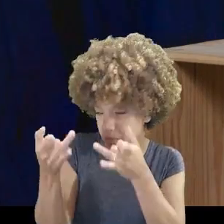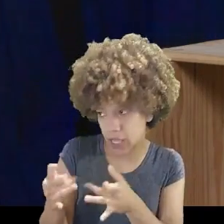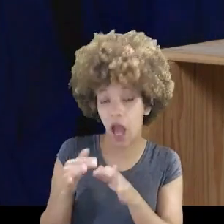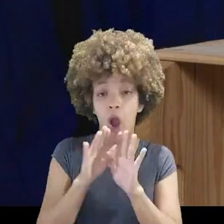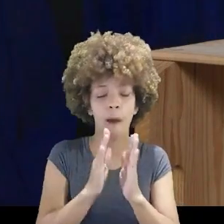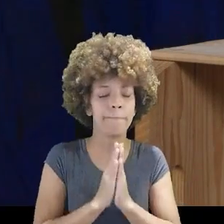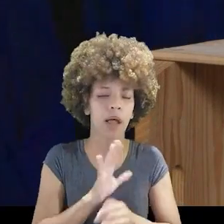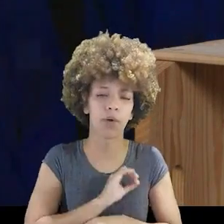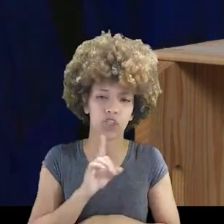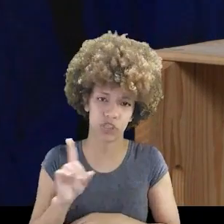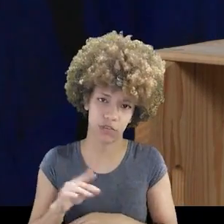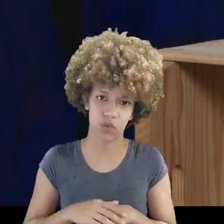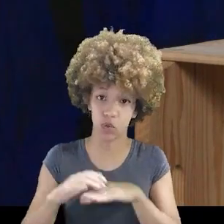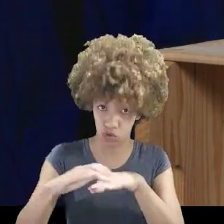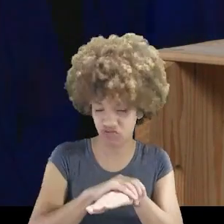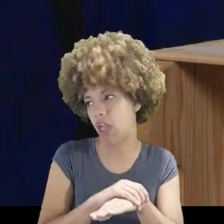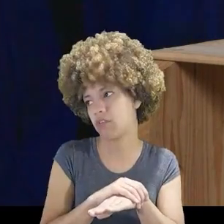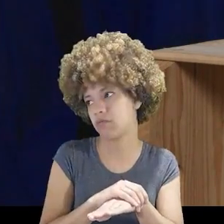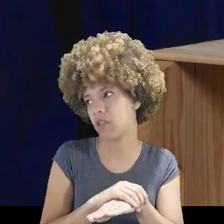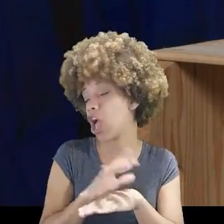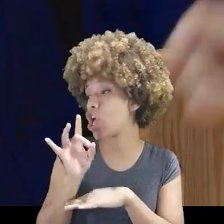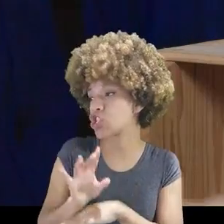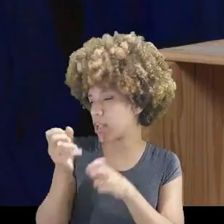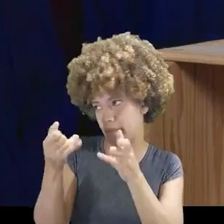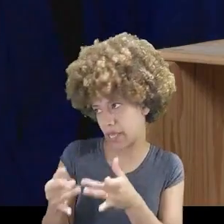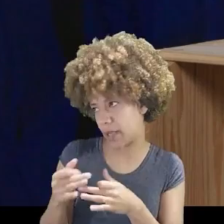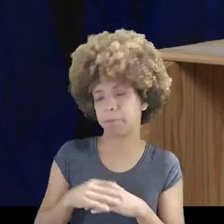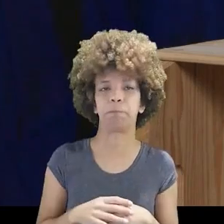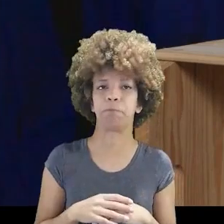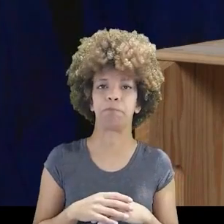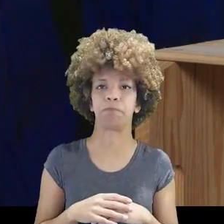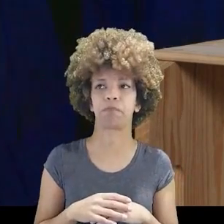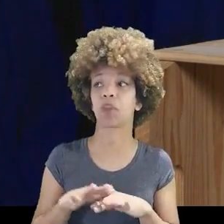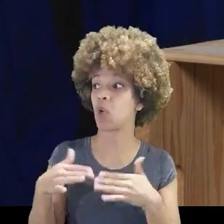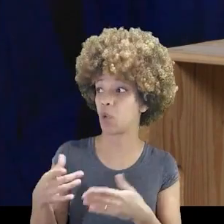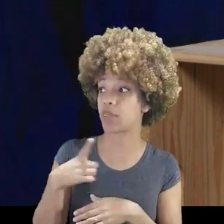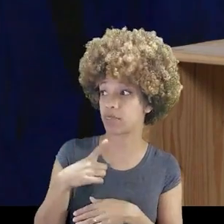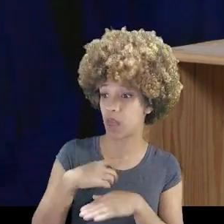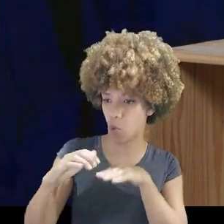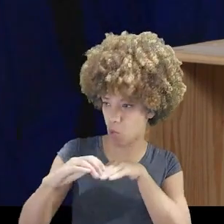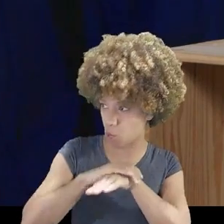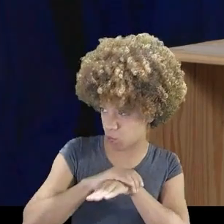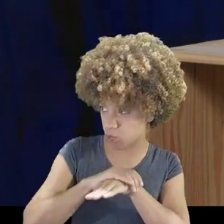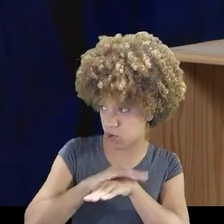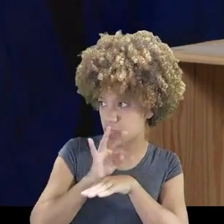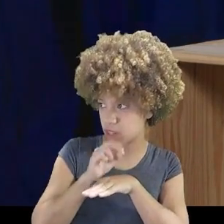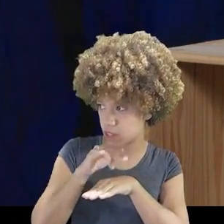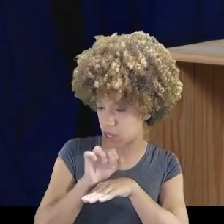Dizer Olha a Gente pelo amor de Deus eu tô de tênis tá basta dizer que quando você põe o tênis